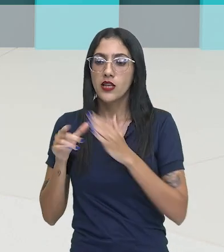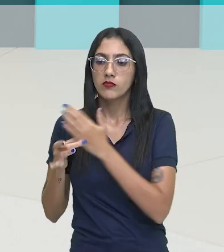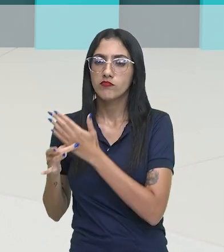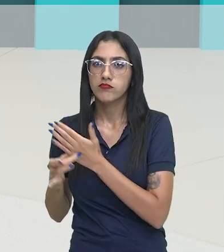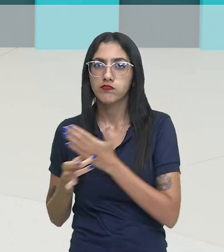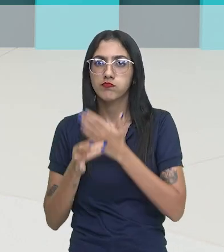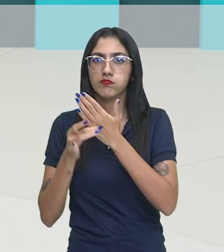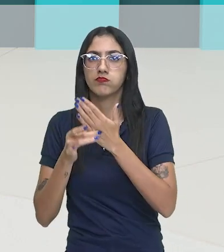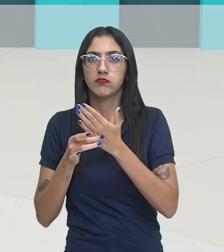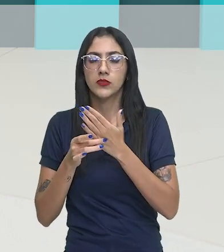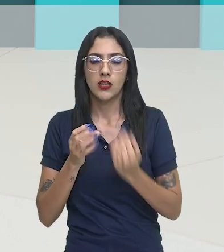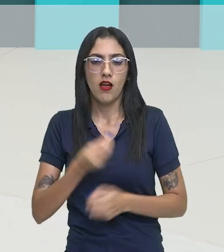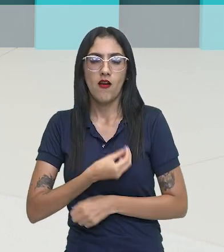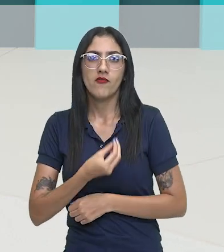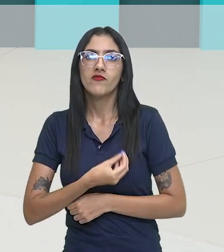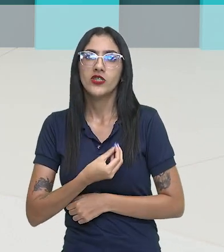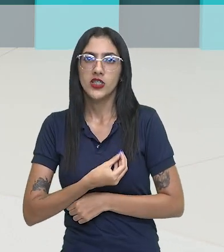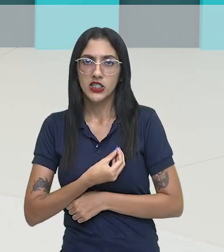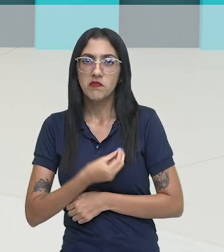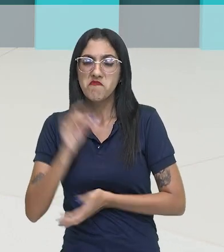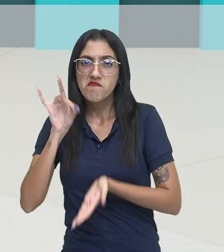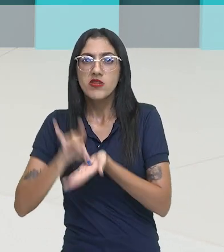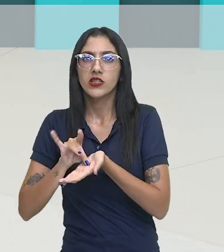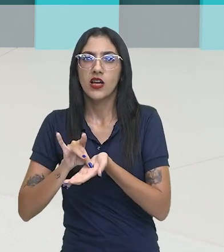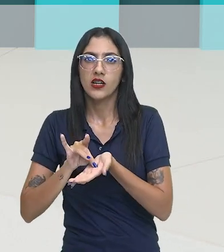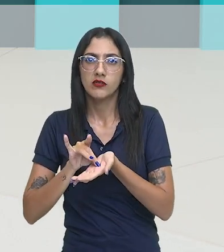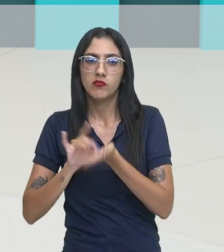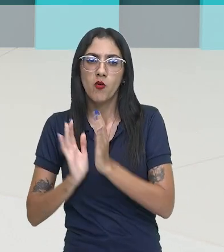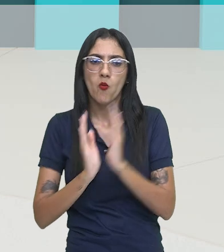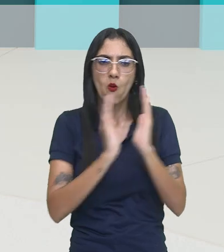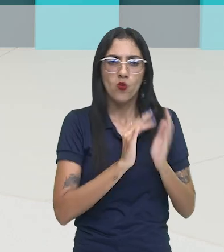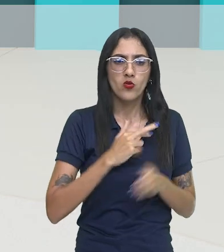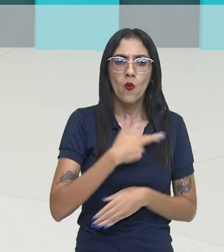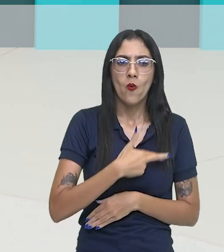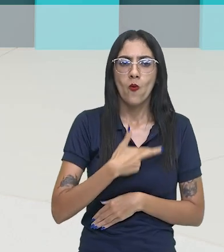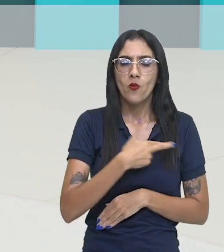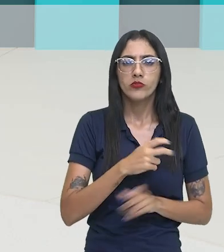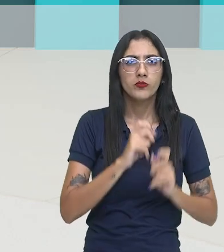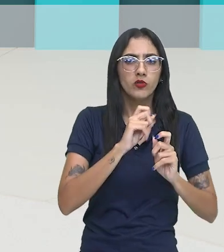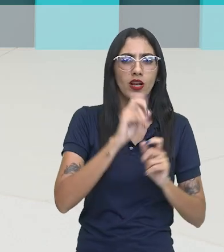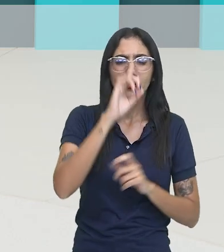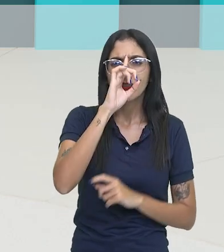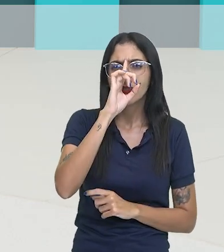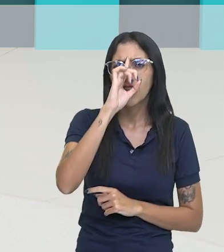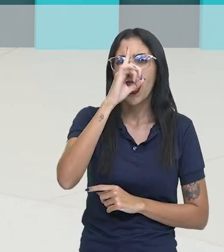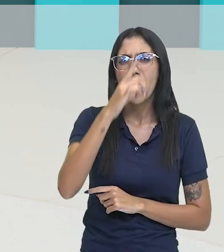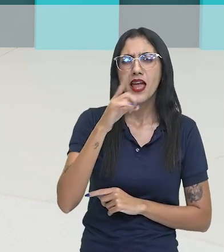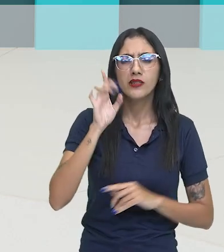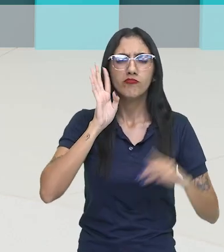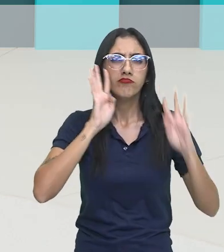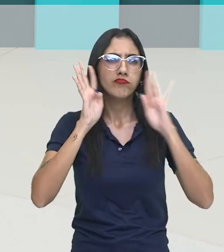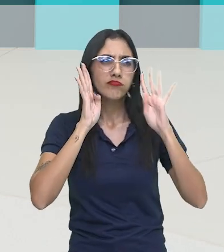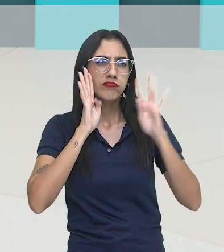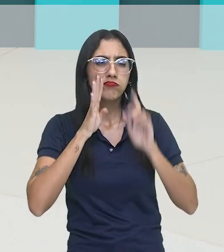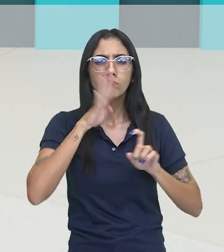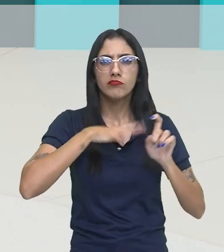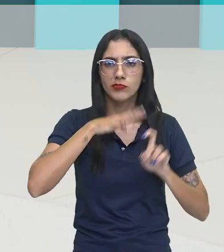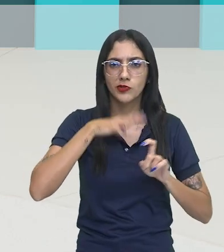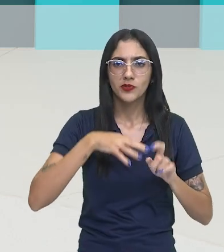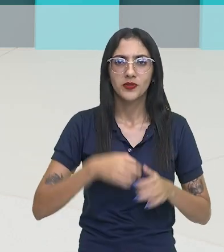a realidade, e o romantismo a gente viu que tem aquele caráter de idealização,